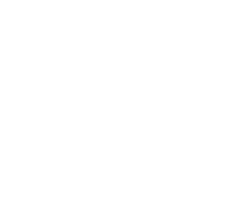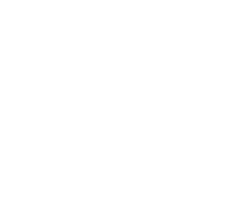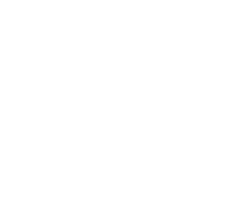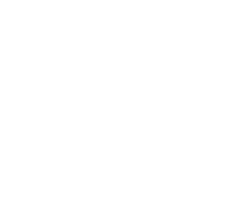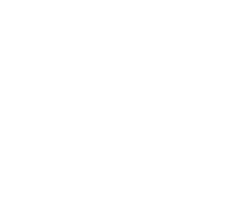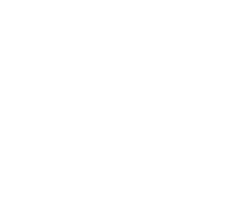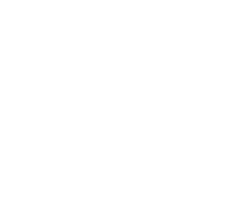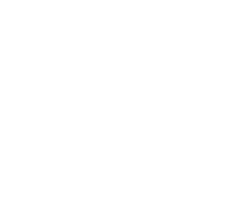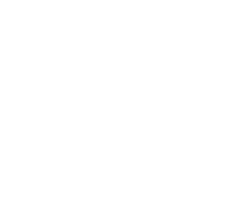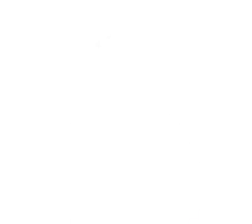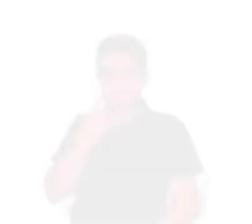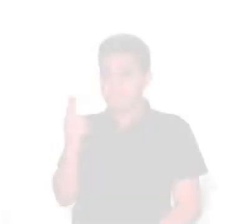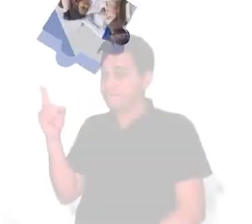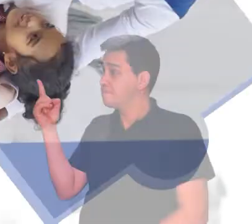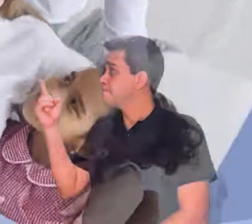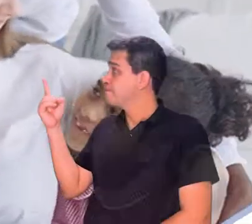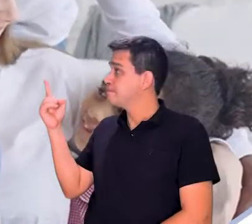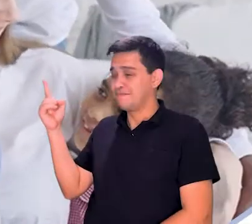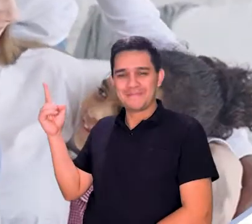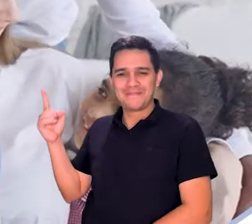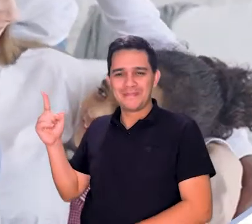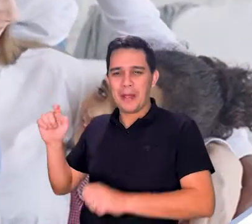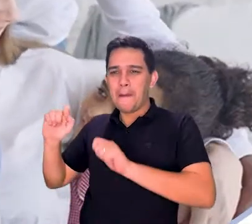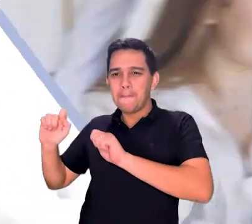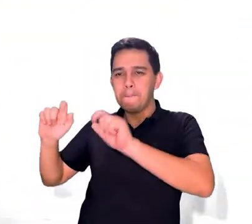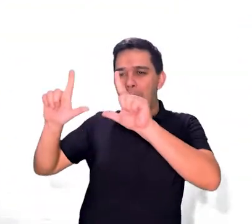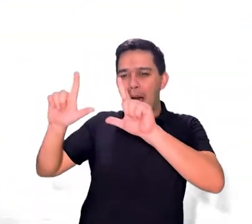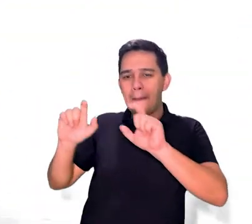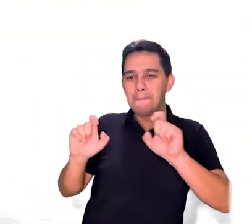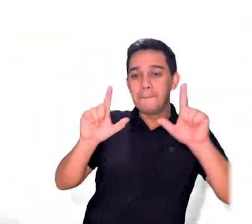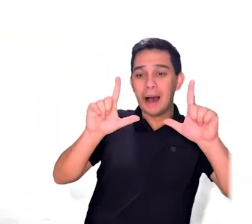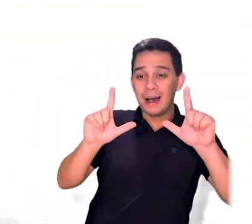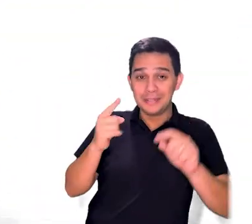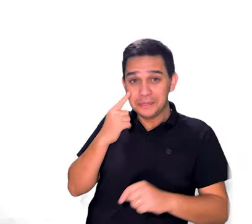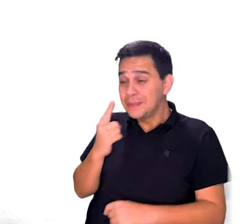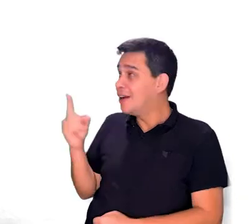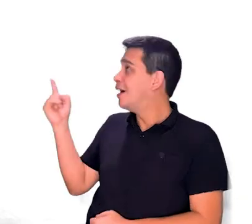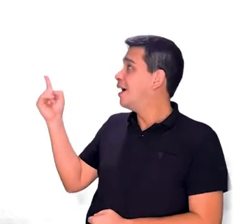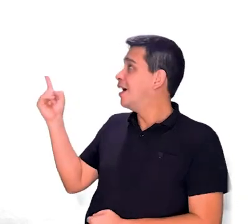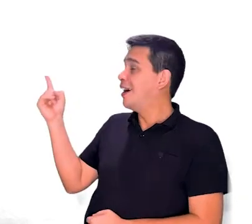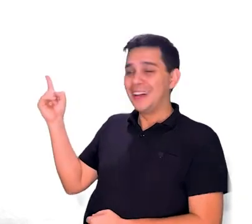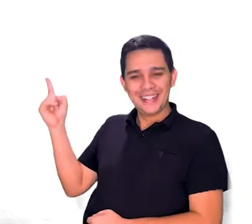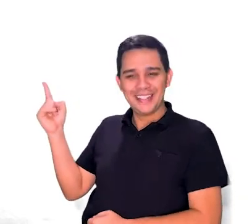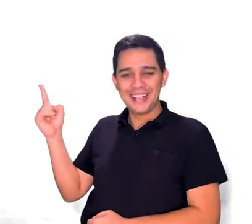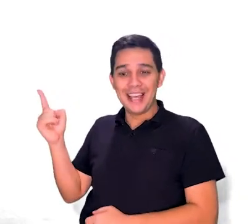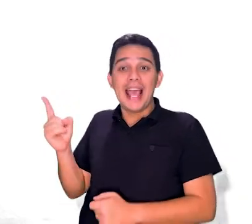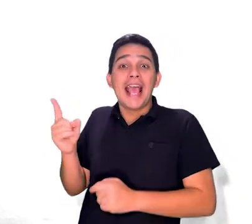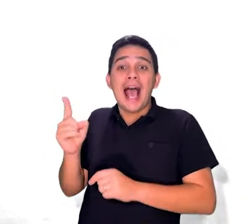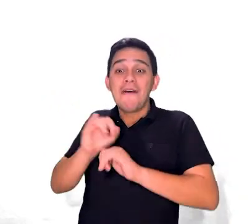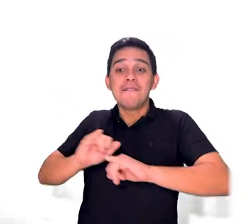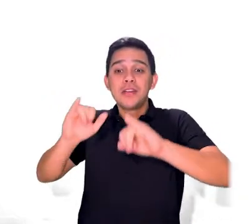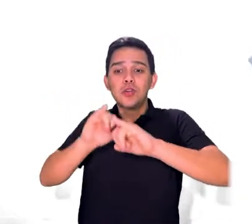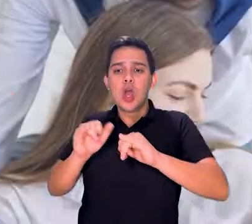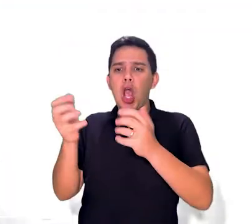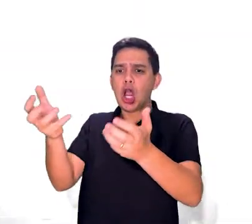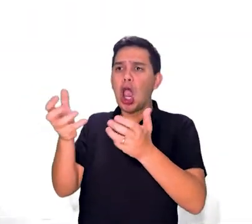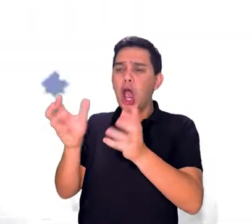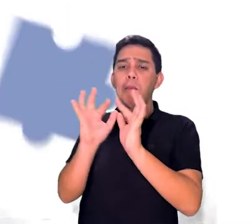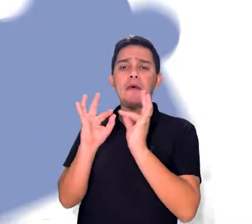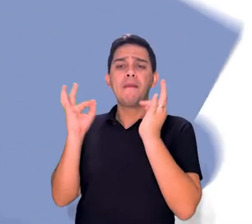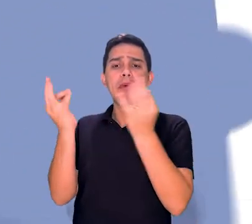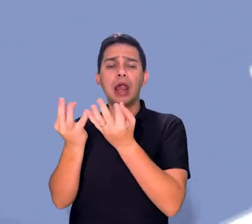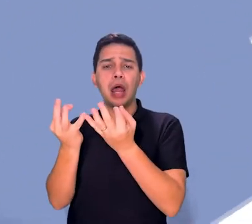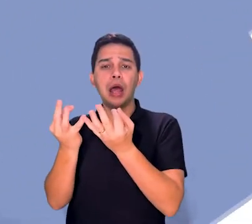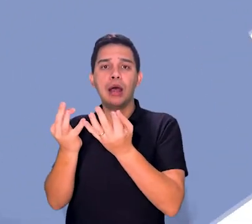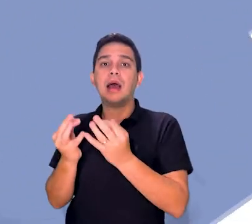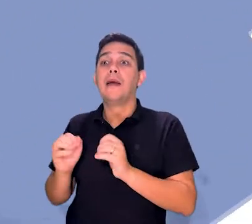Com posts didáticos e ilustrativos, a campanha Quero Uma Família incentiva a adoção com explicações sobre